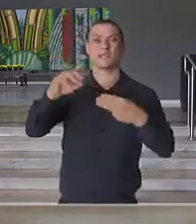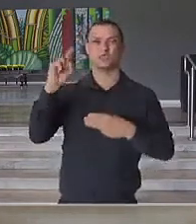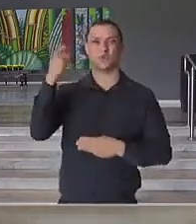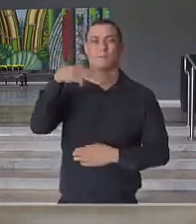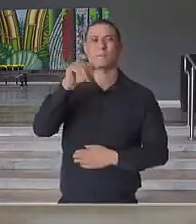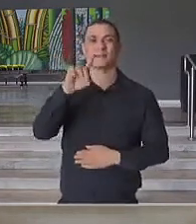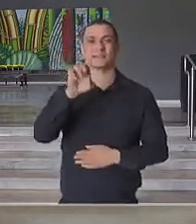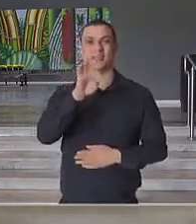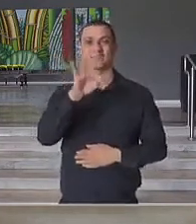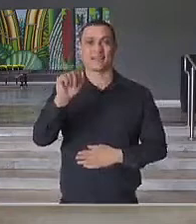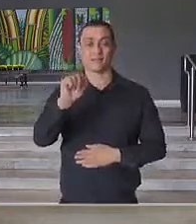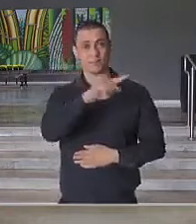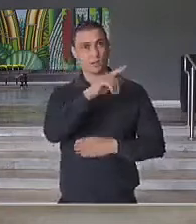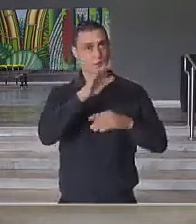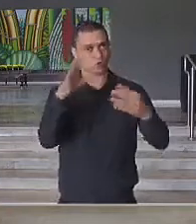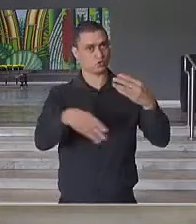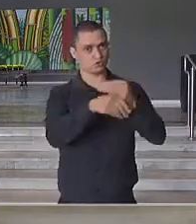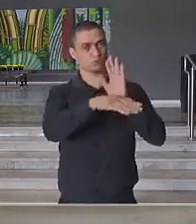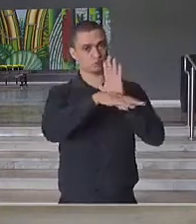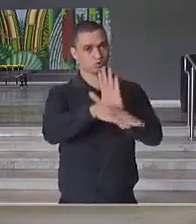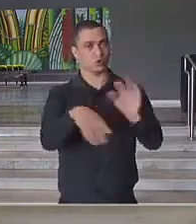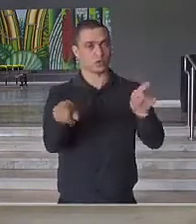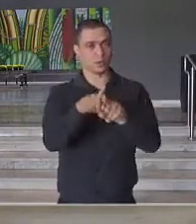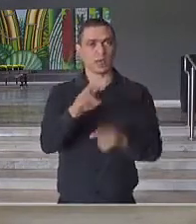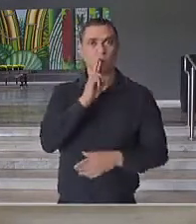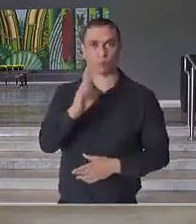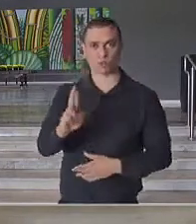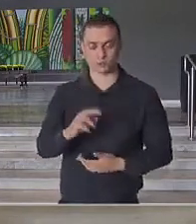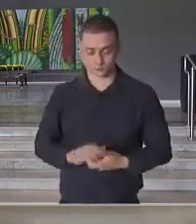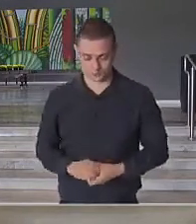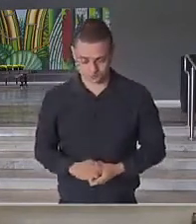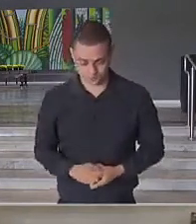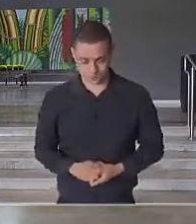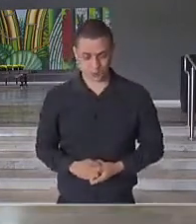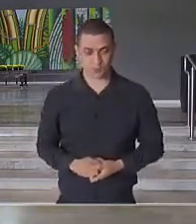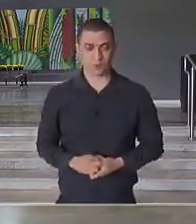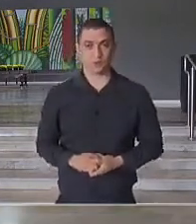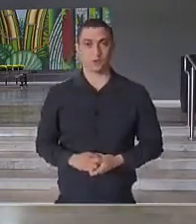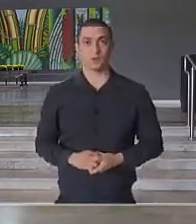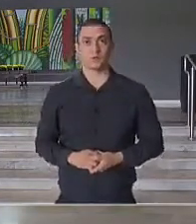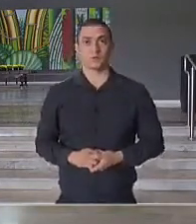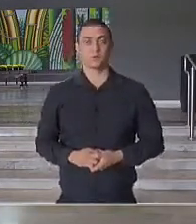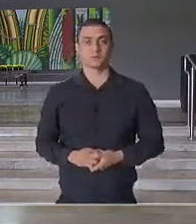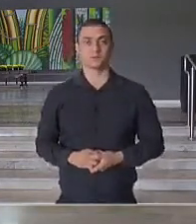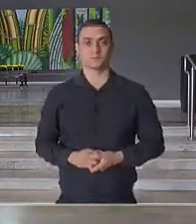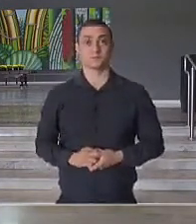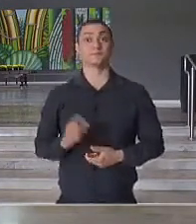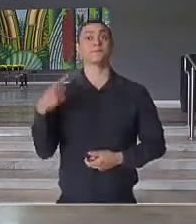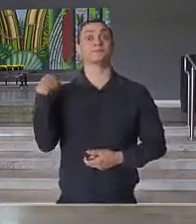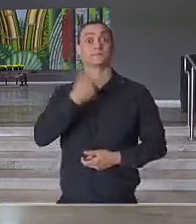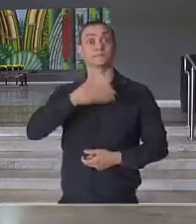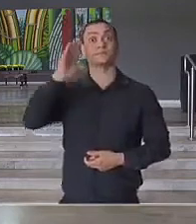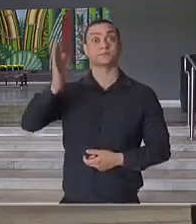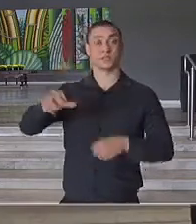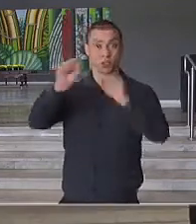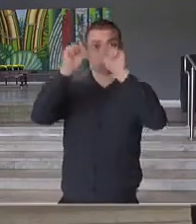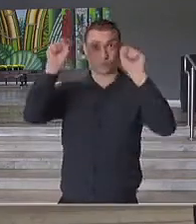Henrique Mandetta. Ele pode contribuir também nesta resposta. Jean. Nós temos um sistema